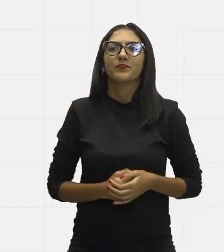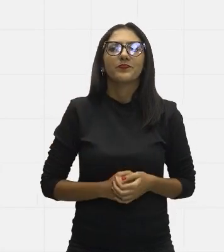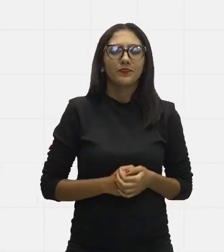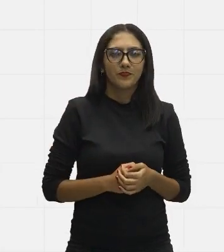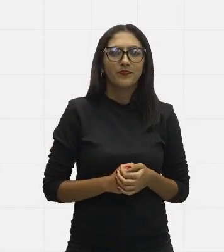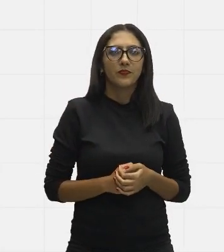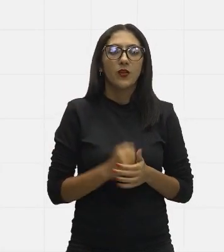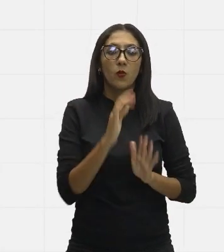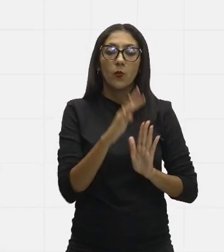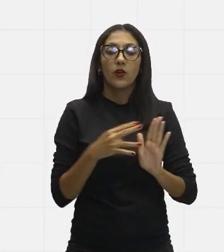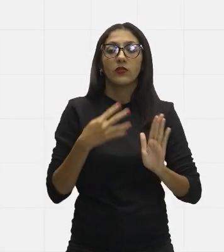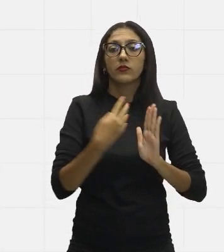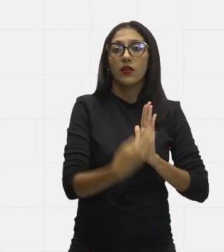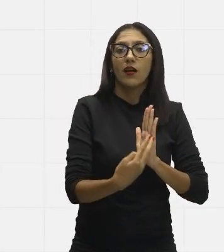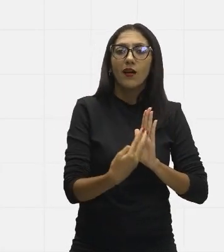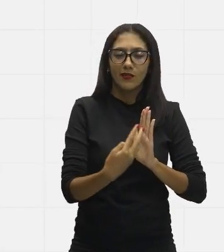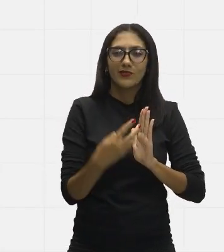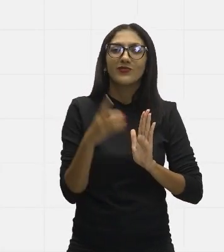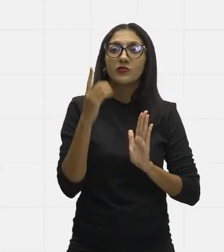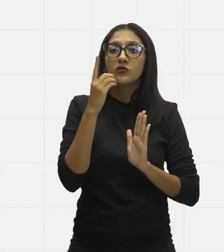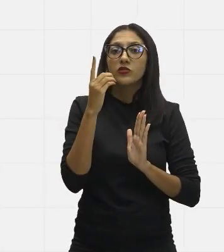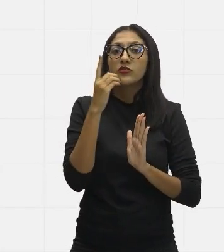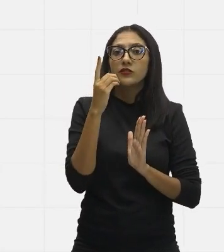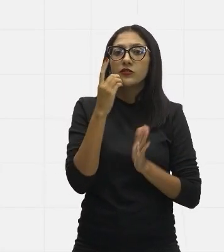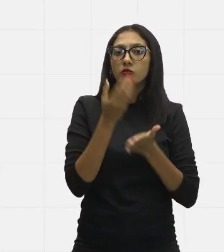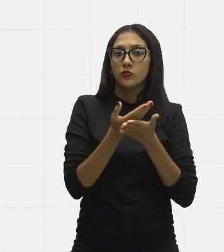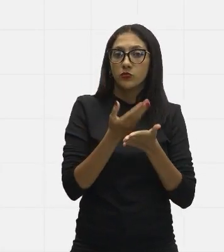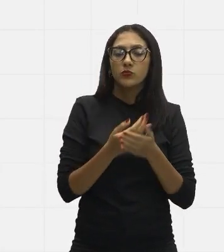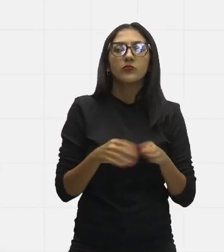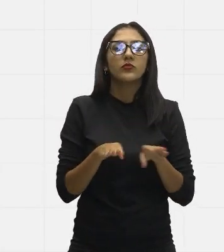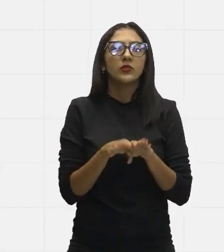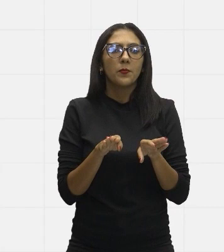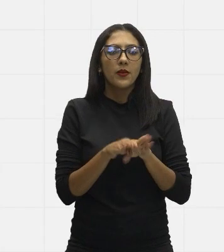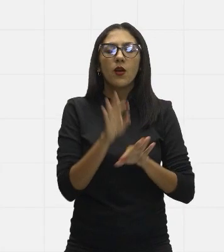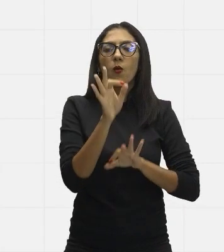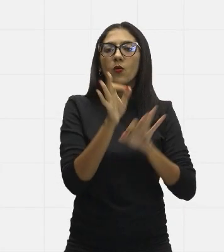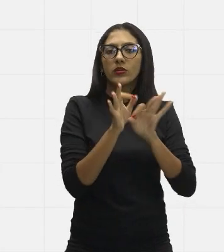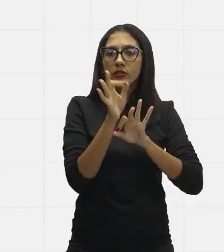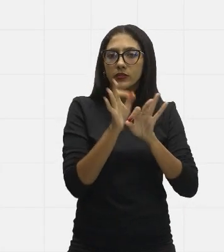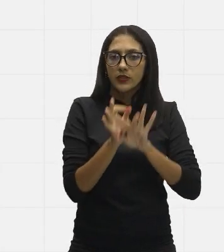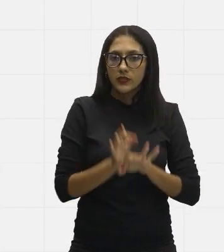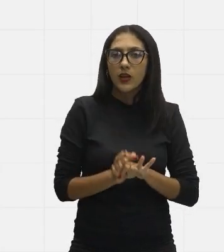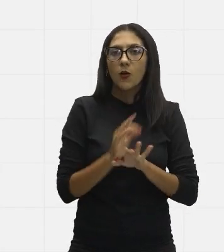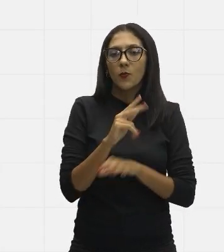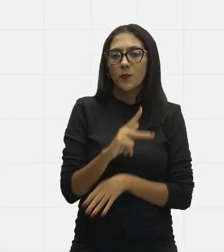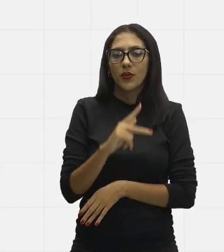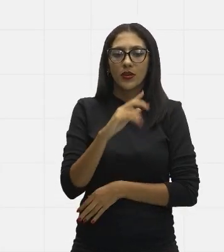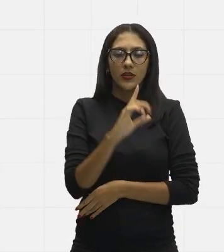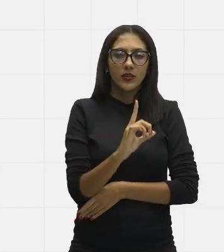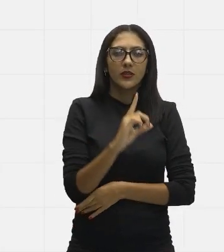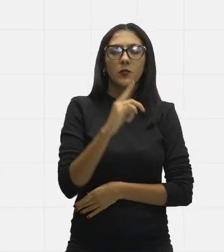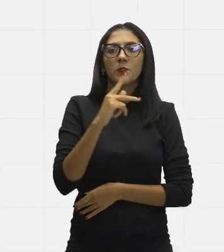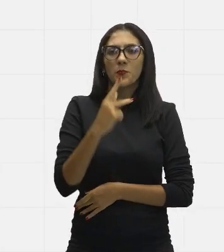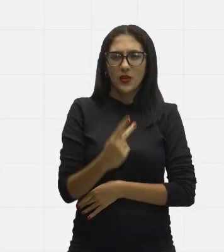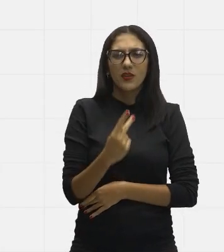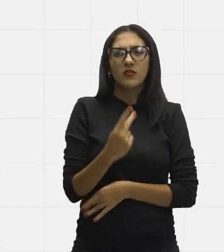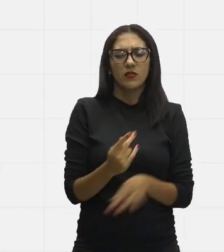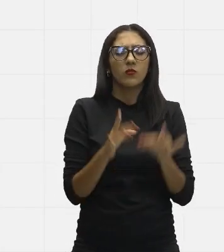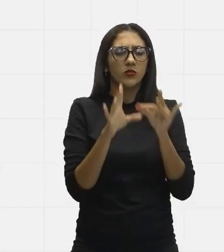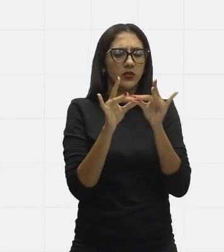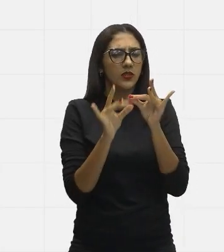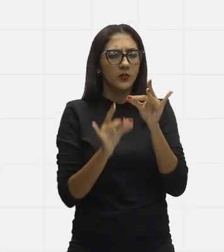da série, não é? Temos o plano didático pedagógico, que nós costumamos aqui chamar de